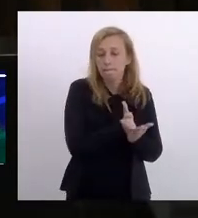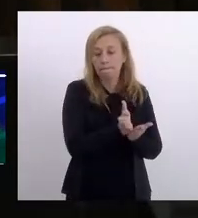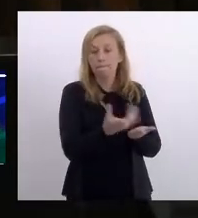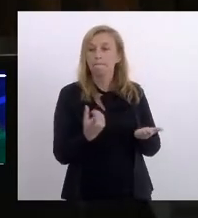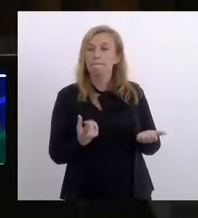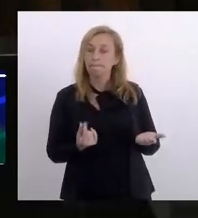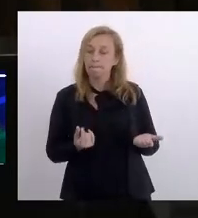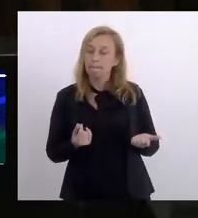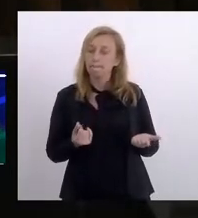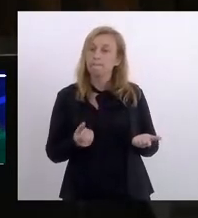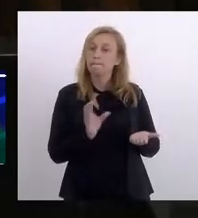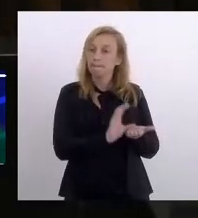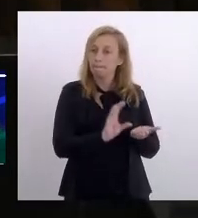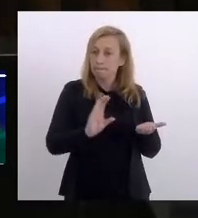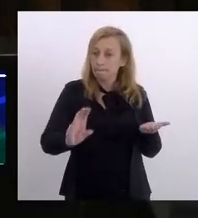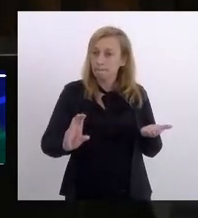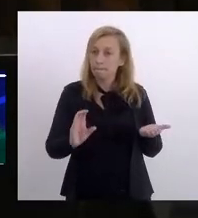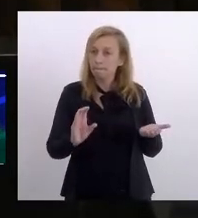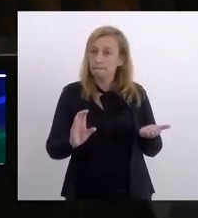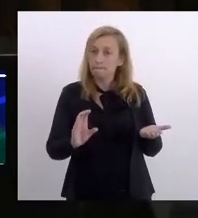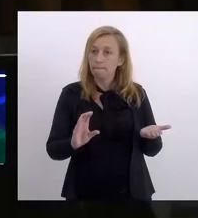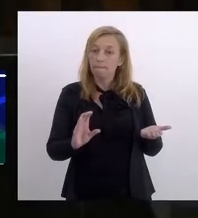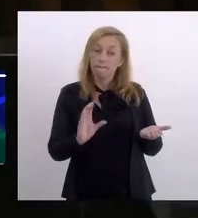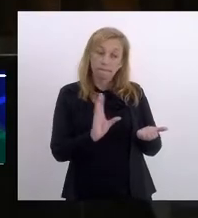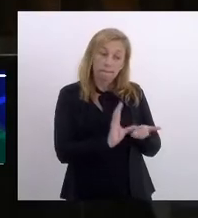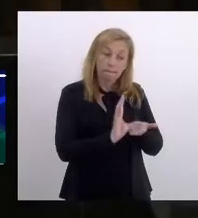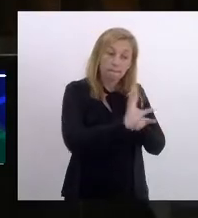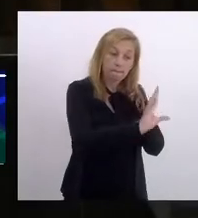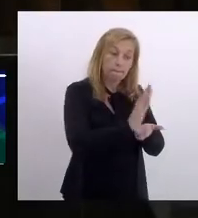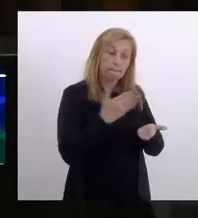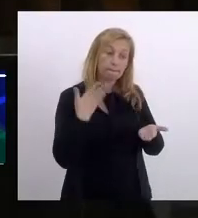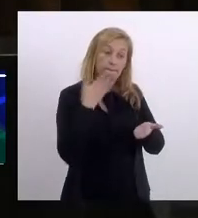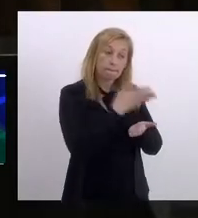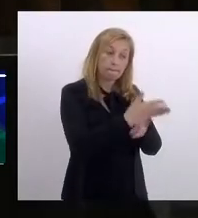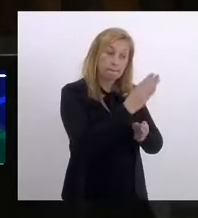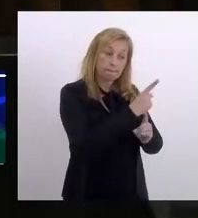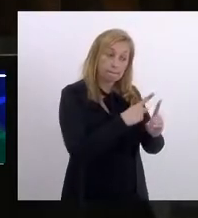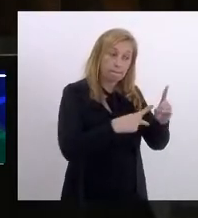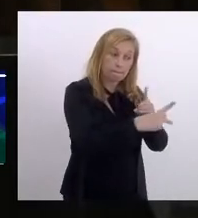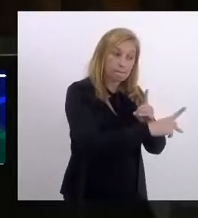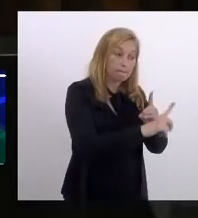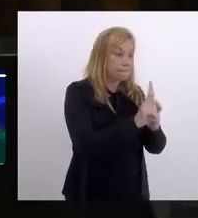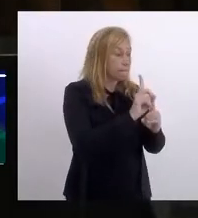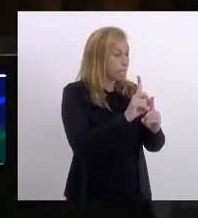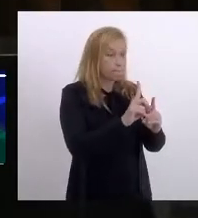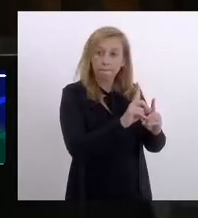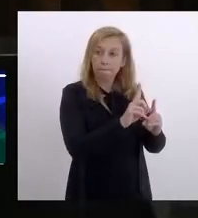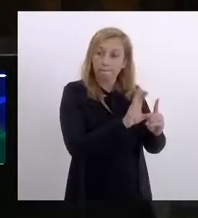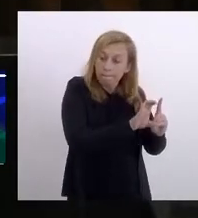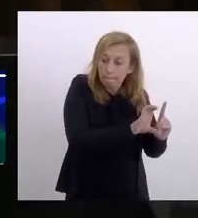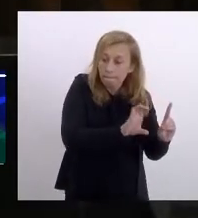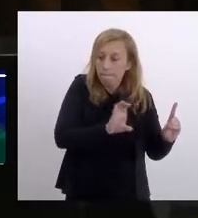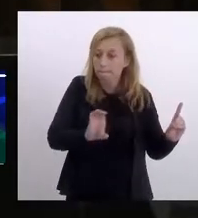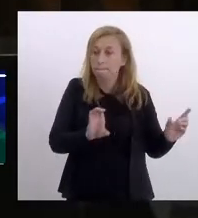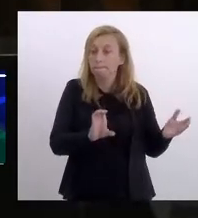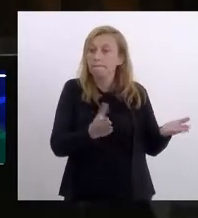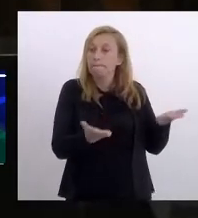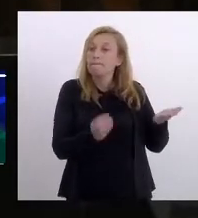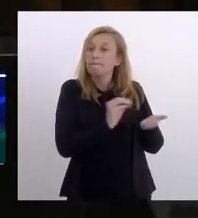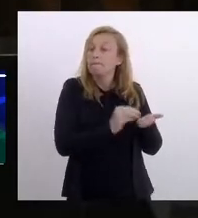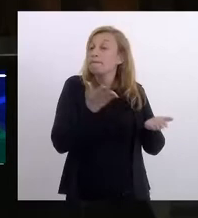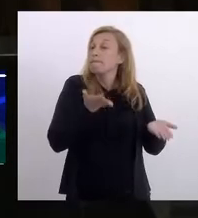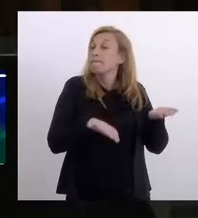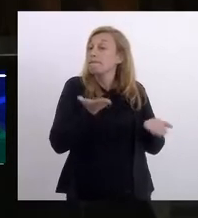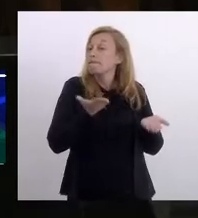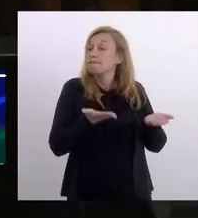que deveriam ter ido para o Rio Previdência e de forma ilegal não foram, geraram um desequilíbrio